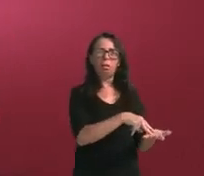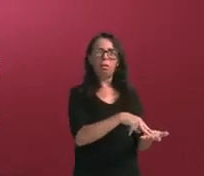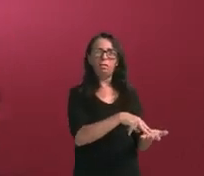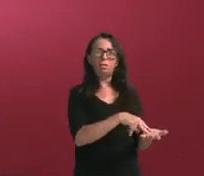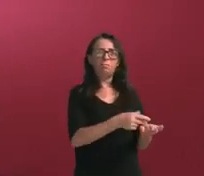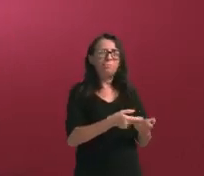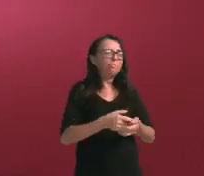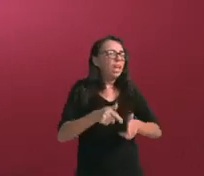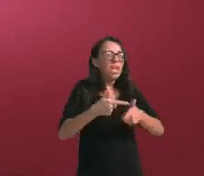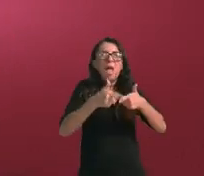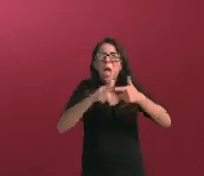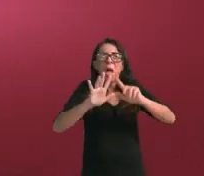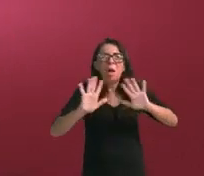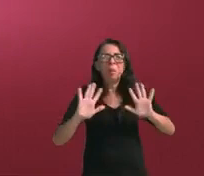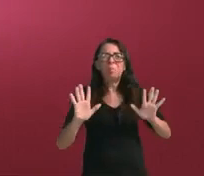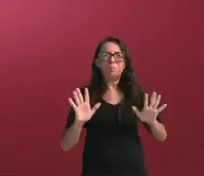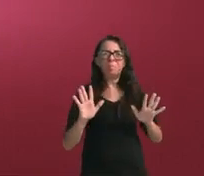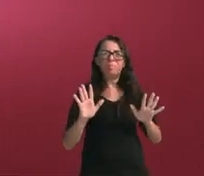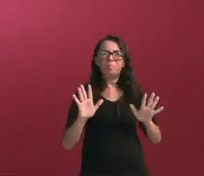gente frutifique